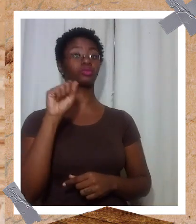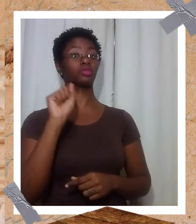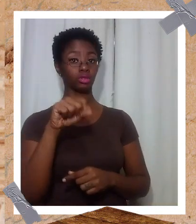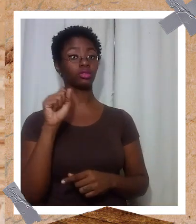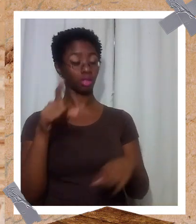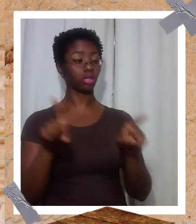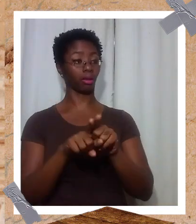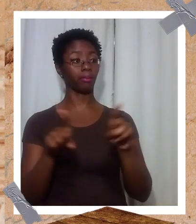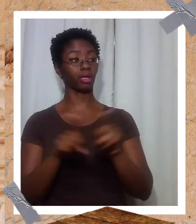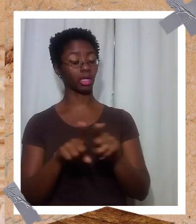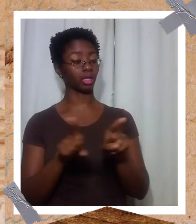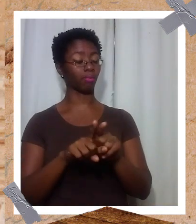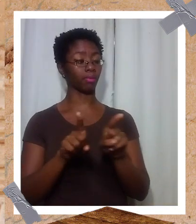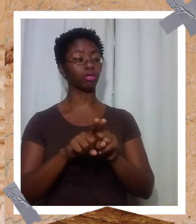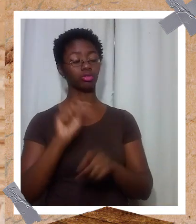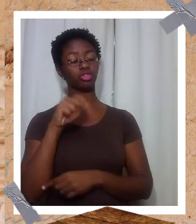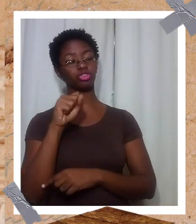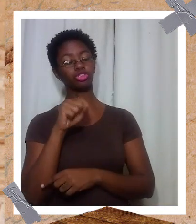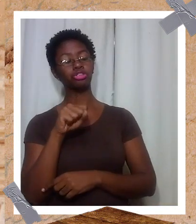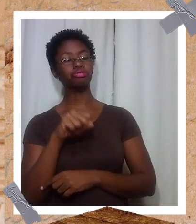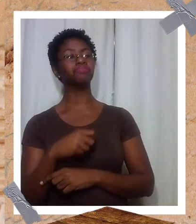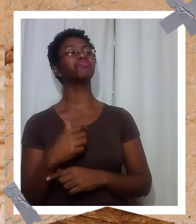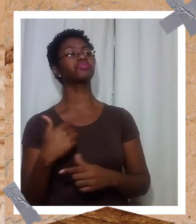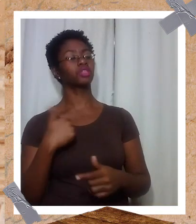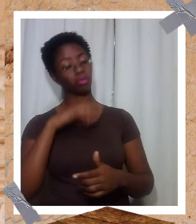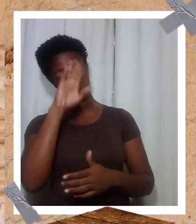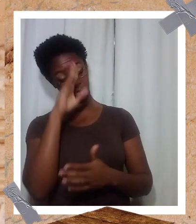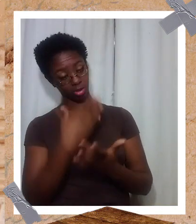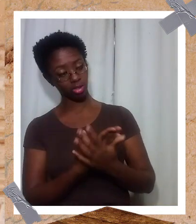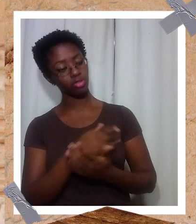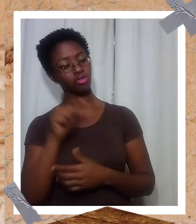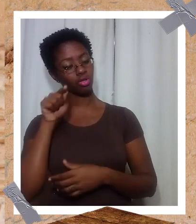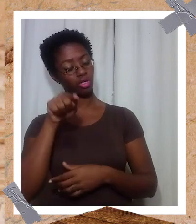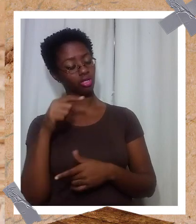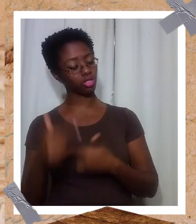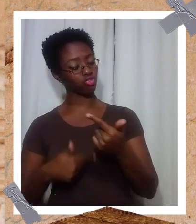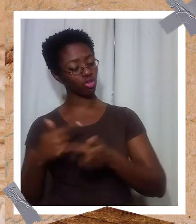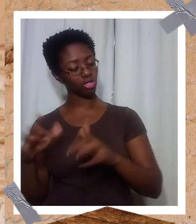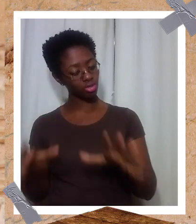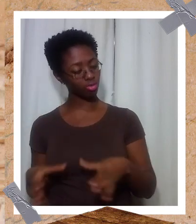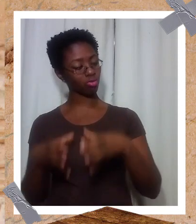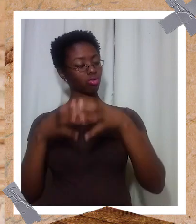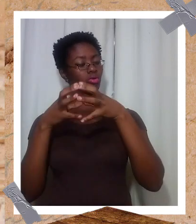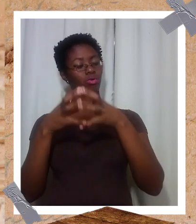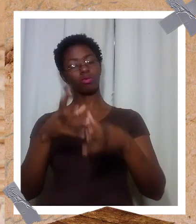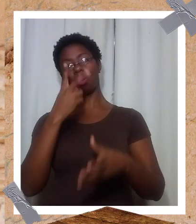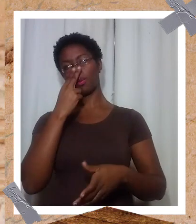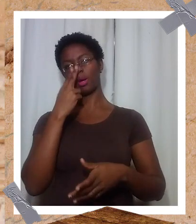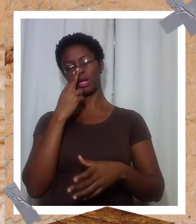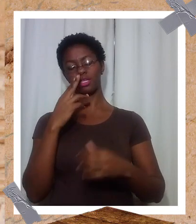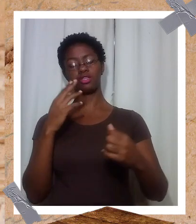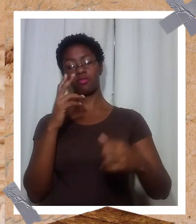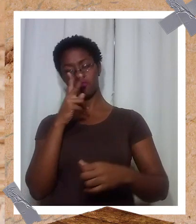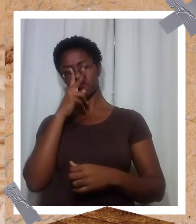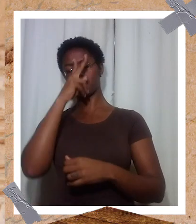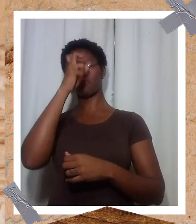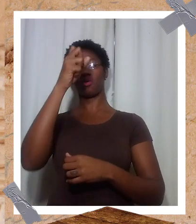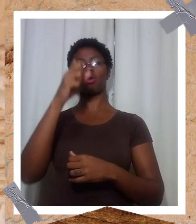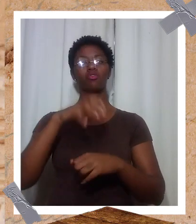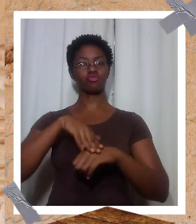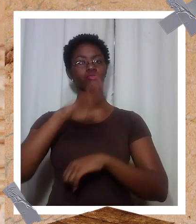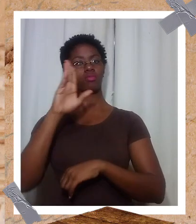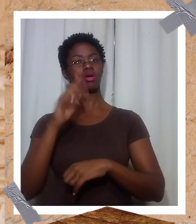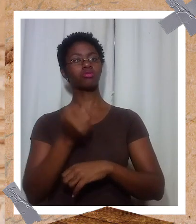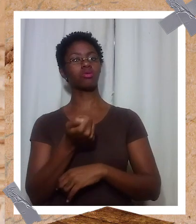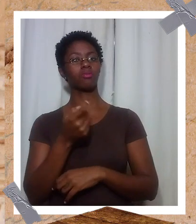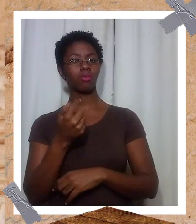Sim, também. Eu acredito que essa geração ela ecoou assim, muito forte, um pouquinho,